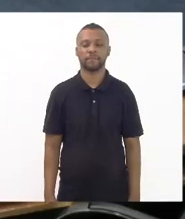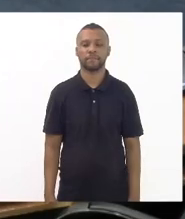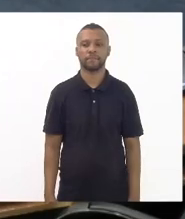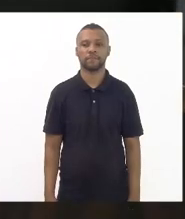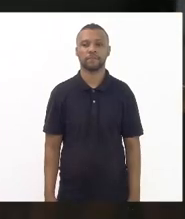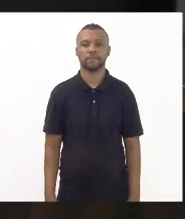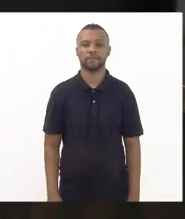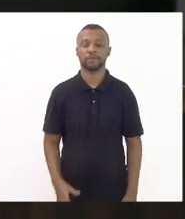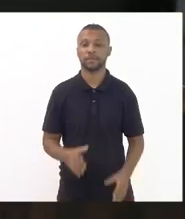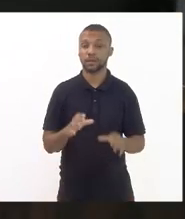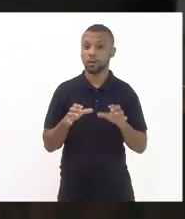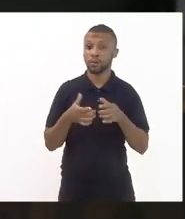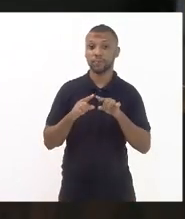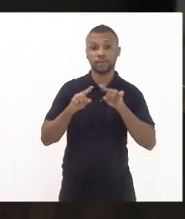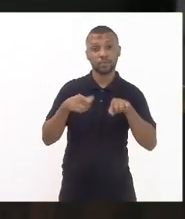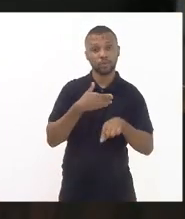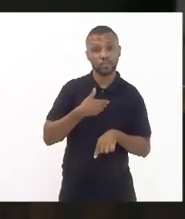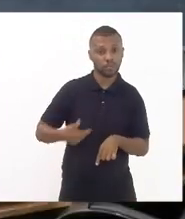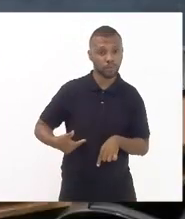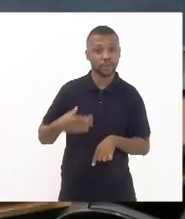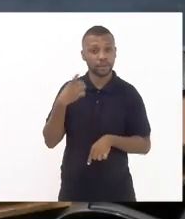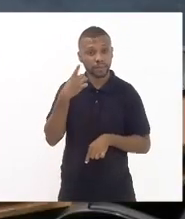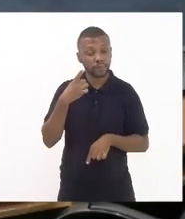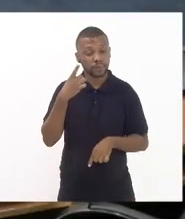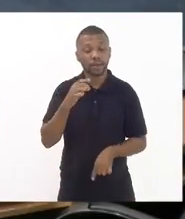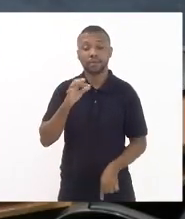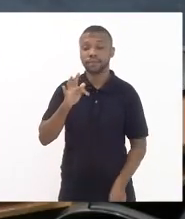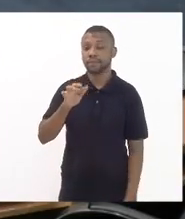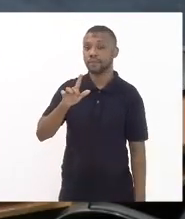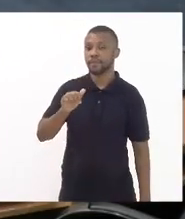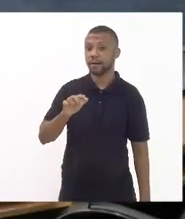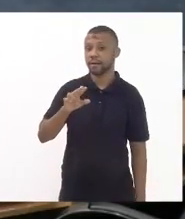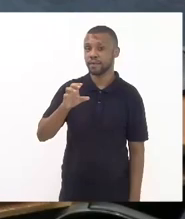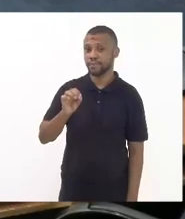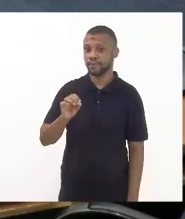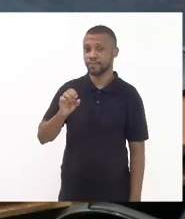Pela Comissão de Servidores Públicos, deputado Flávio Serafini.